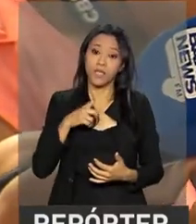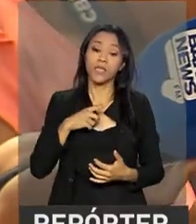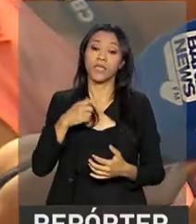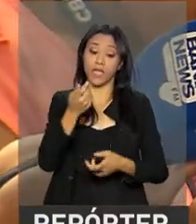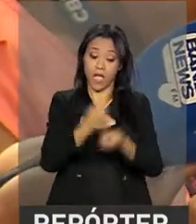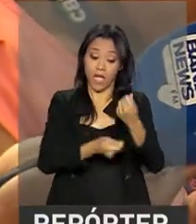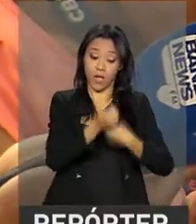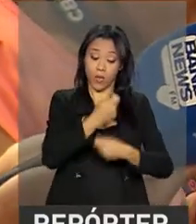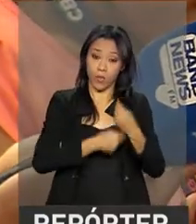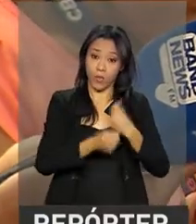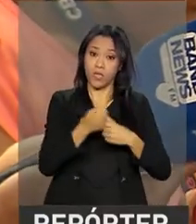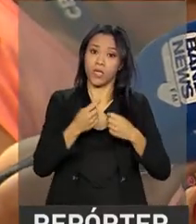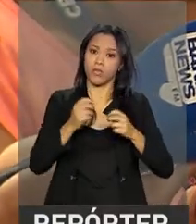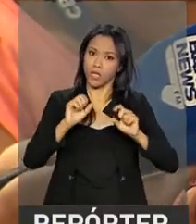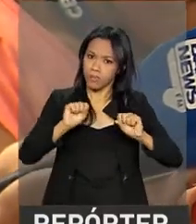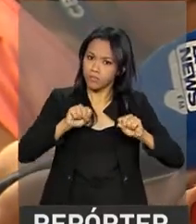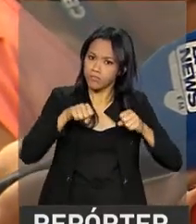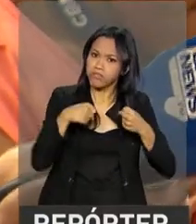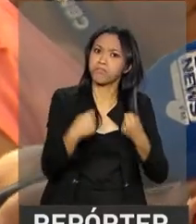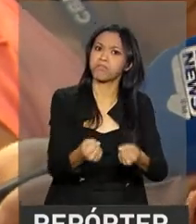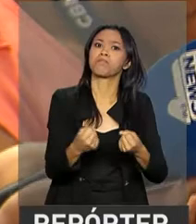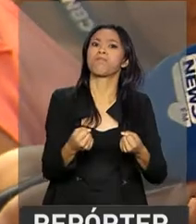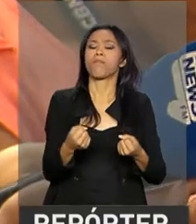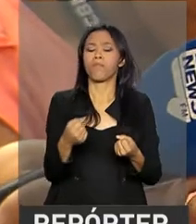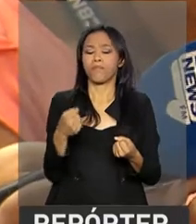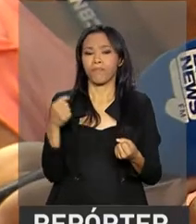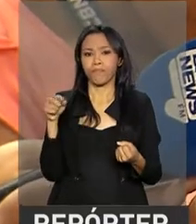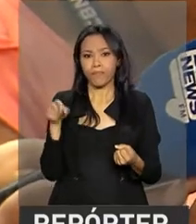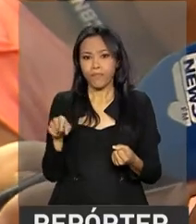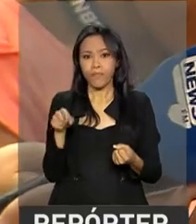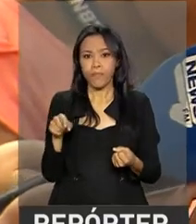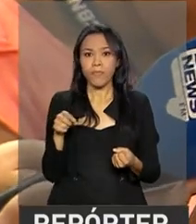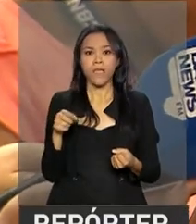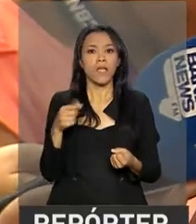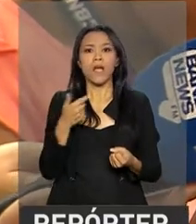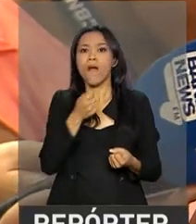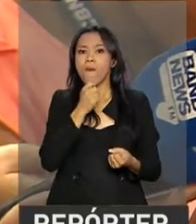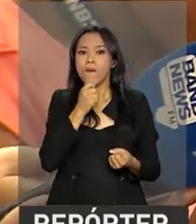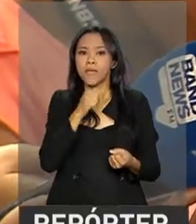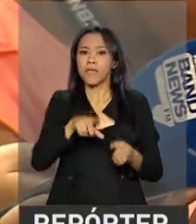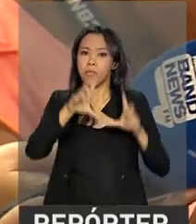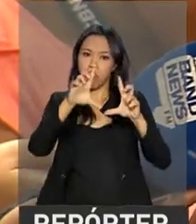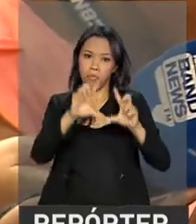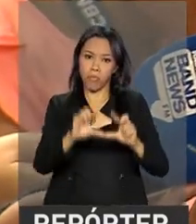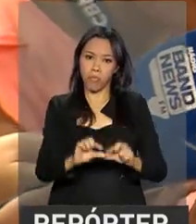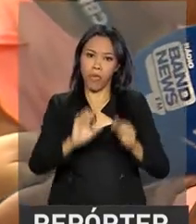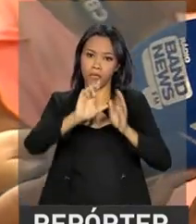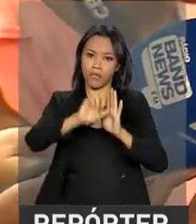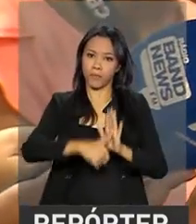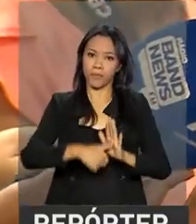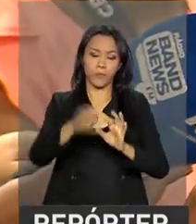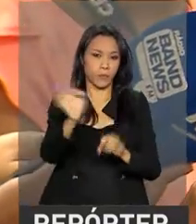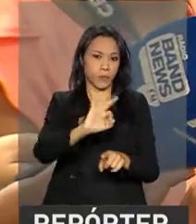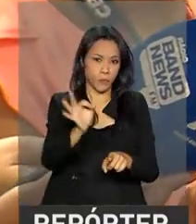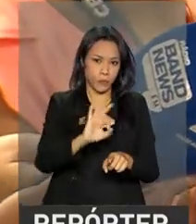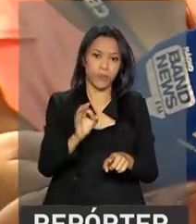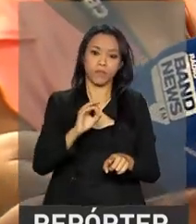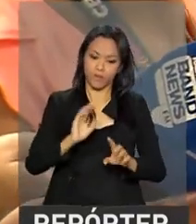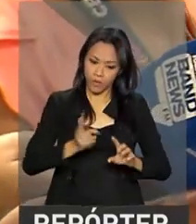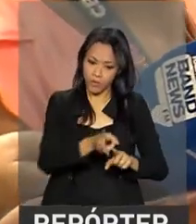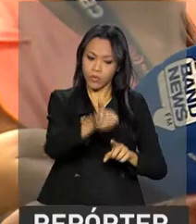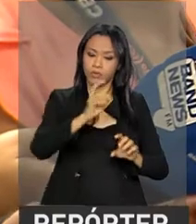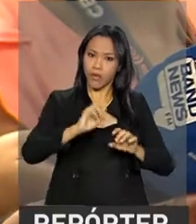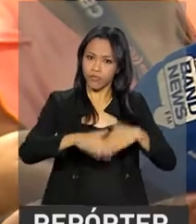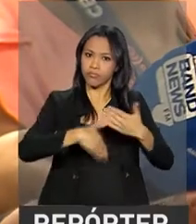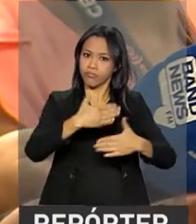firme, né? E não há nada, vamos dizer, sinalizado que haja uma reversão desse quadro. Por enquanto não existe, tecnicamente, no